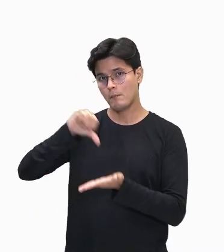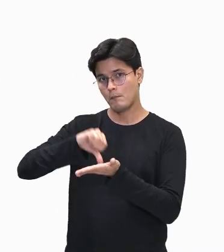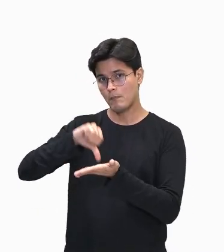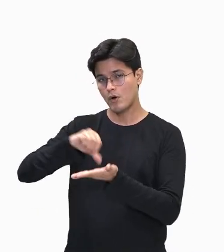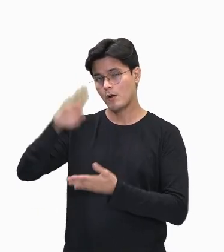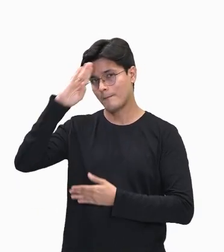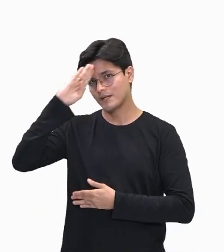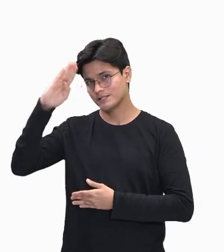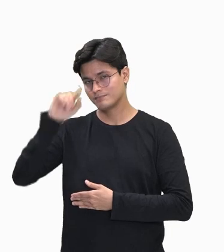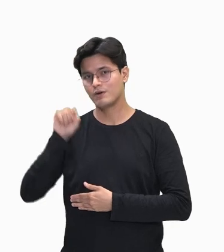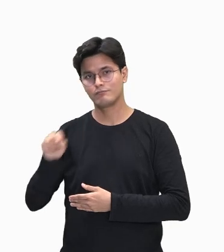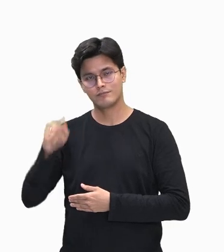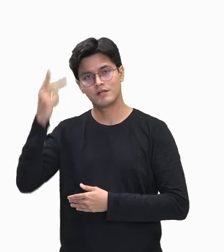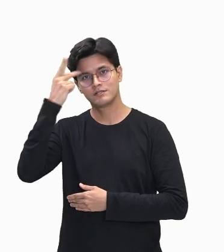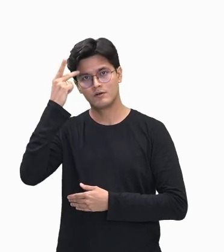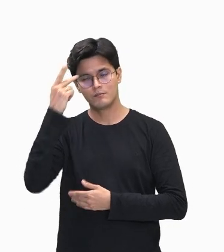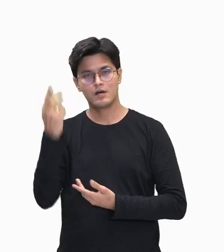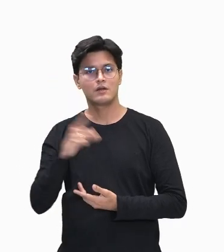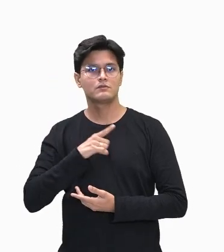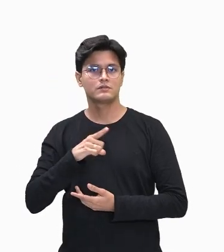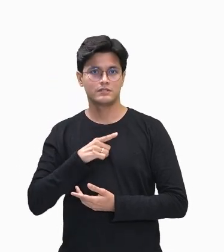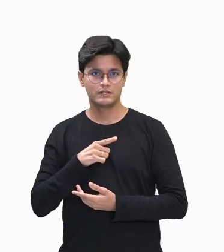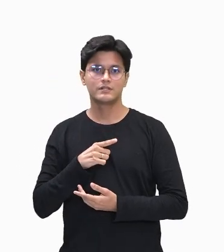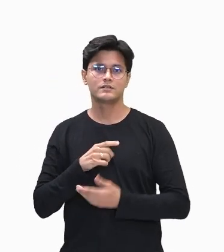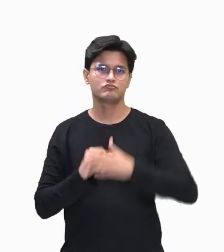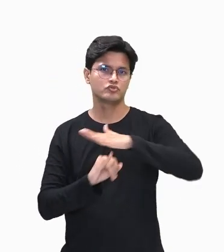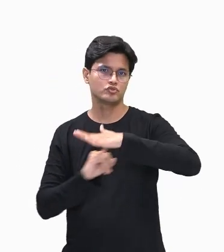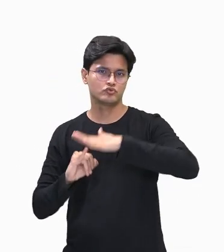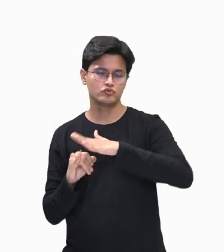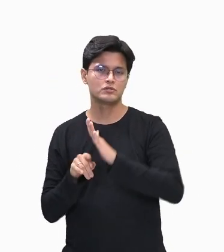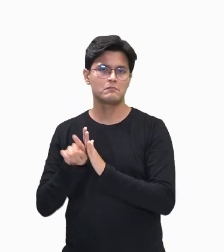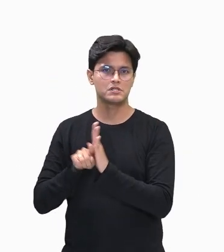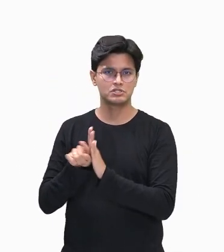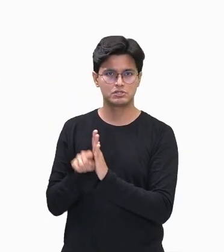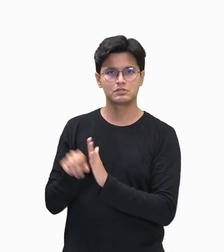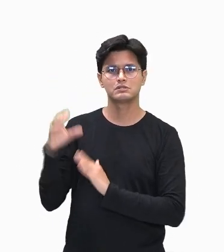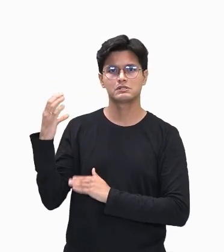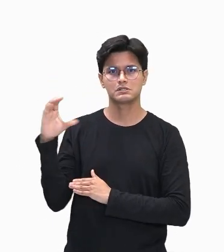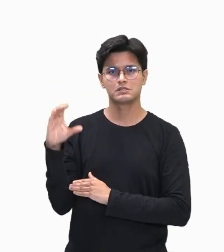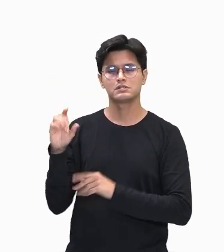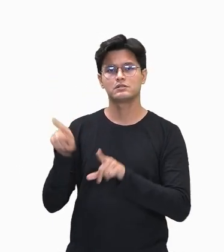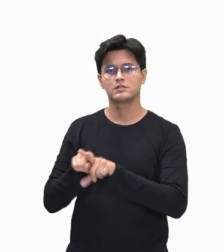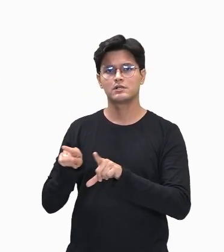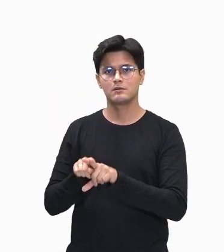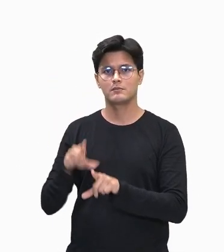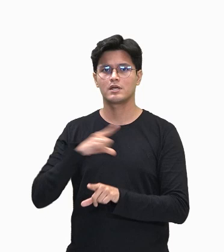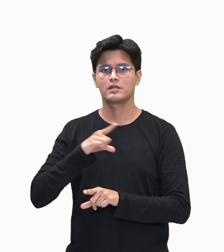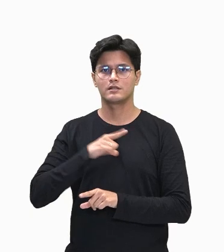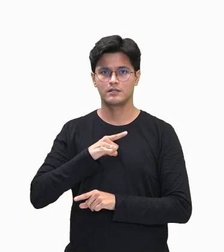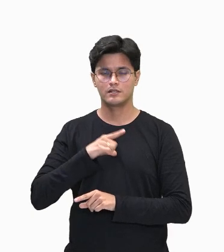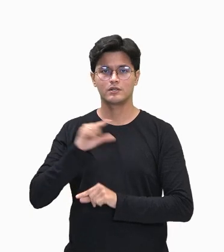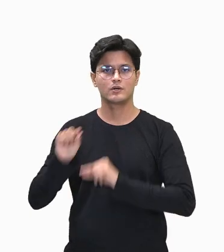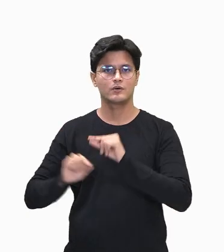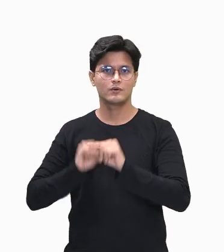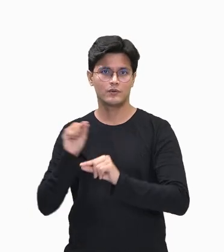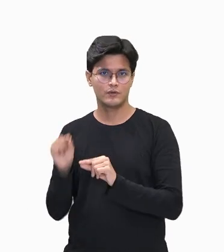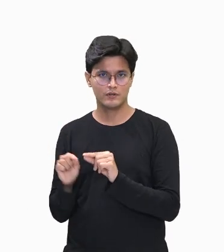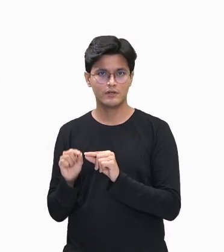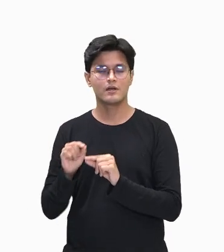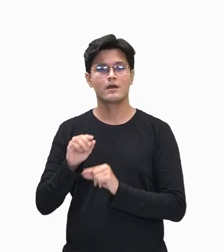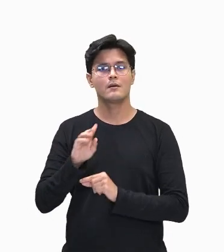nós temos aí vários institutos de pesquisas científicas, nós temos a localização da Bolsa